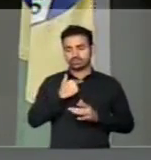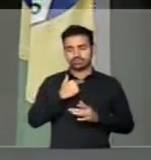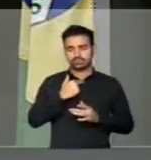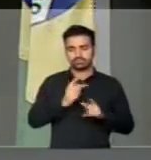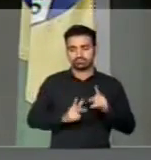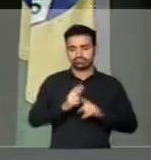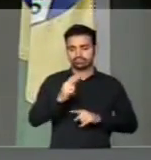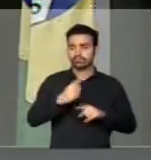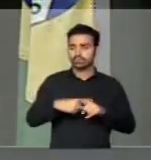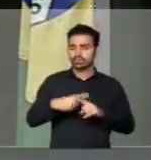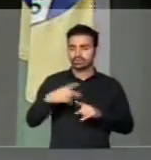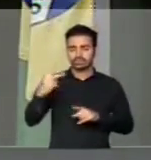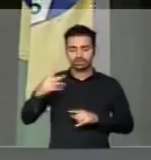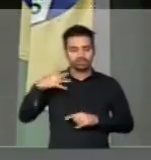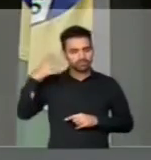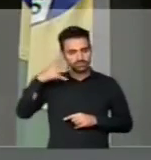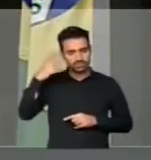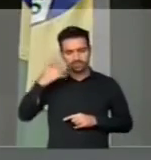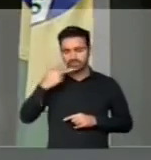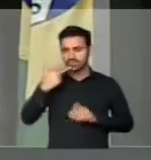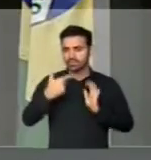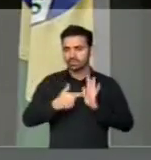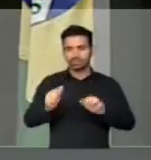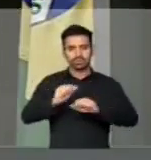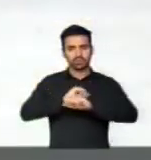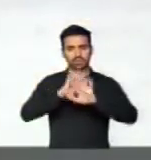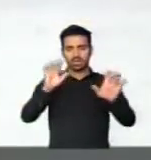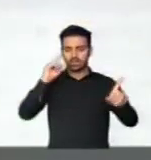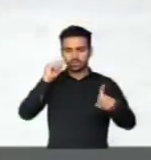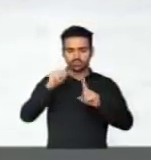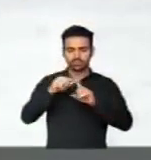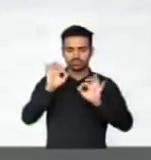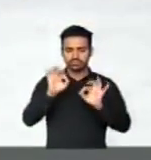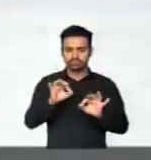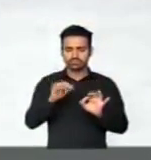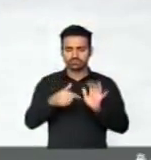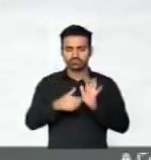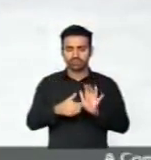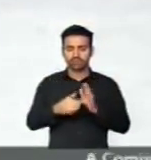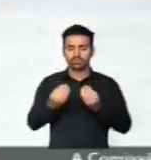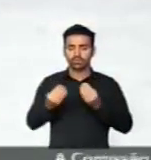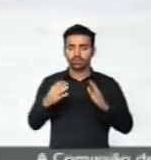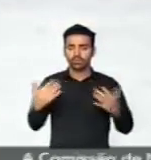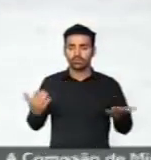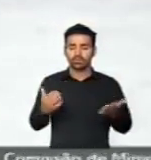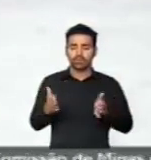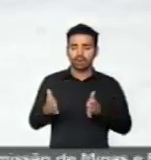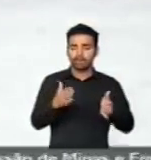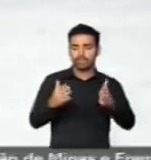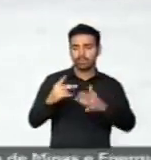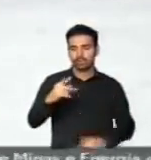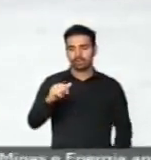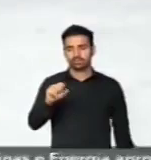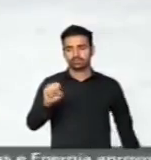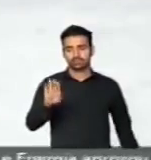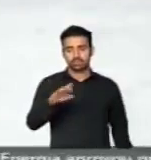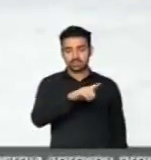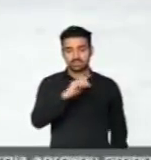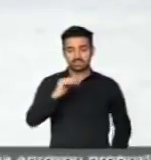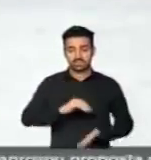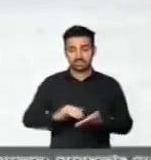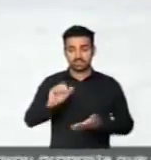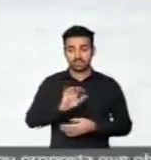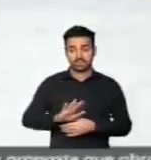tão eficiente, de maneira tão clara, objetiva, mostrando o caminho que o PSDB tem, como secretário nacional